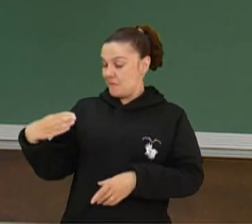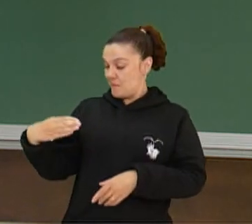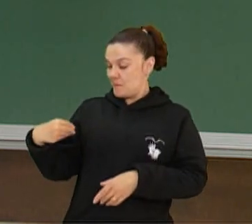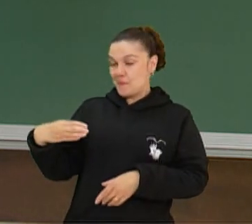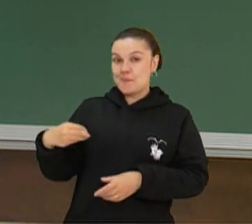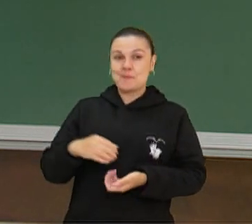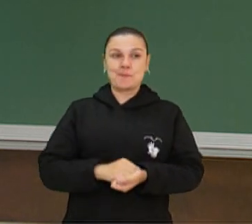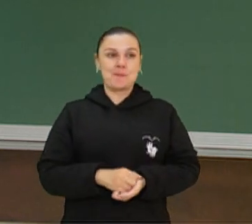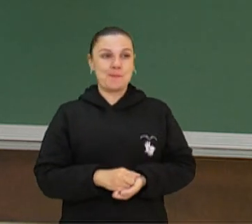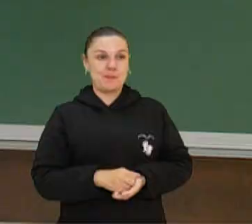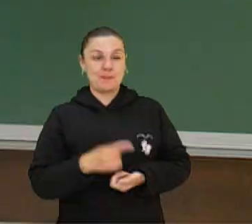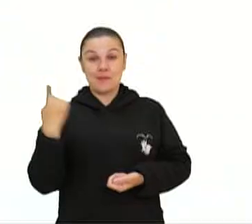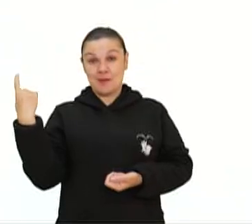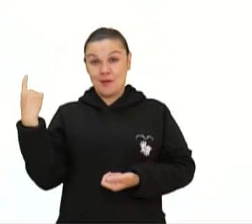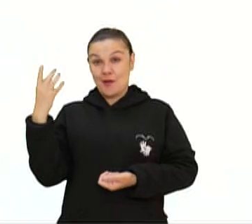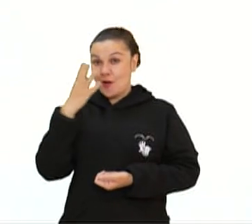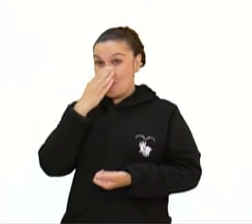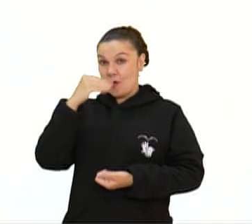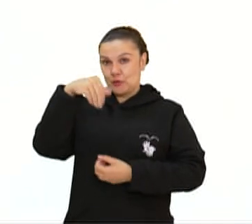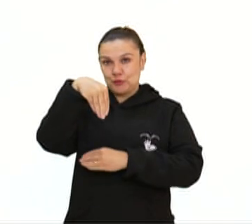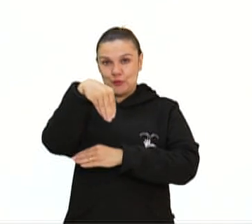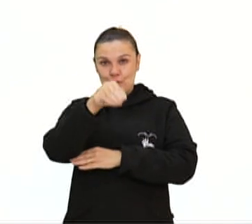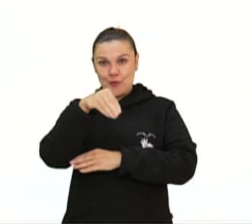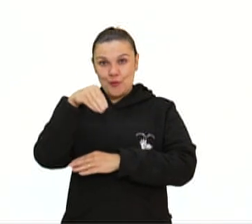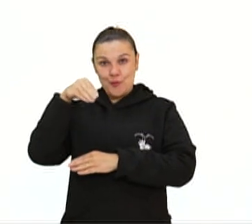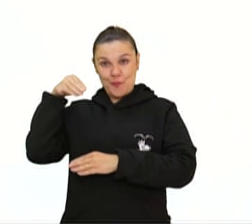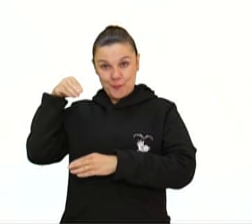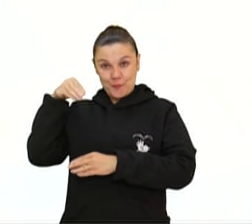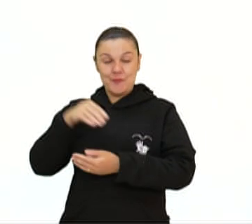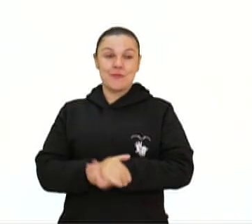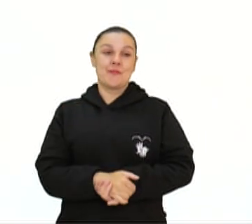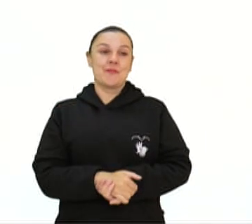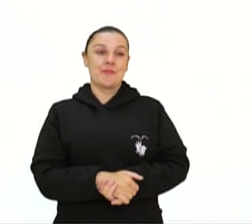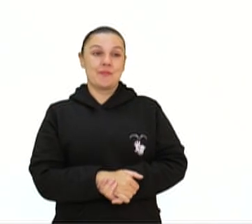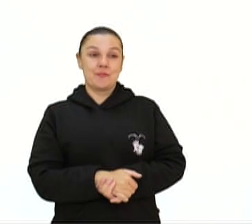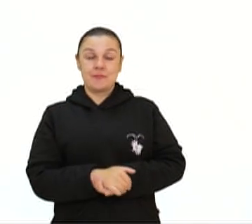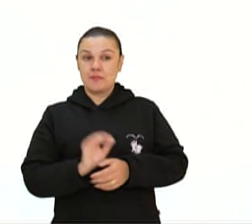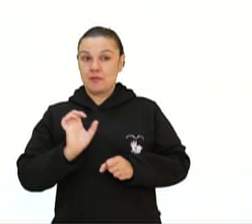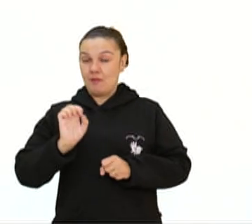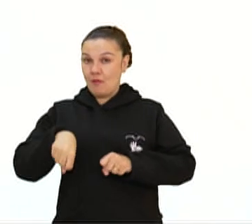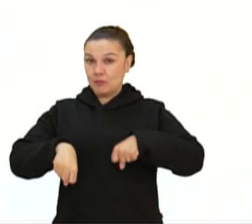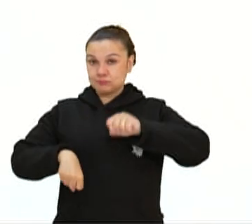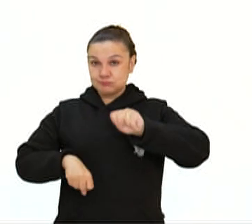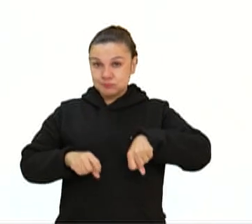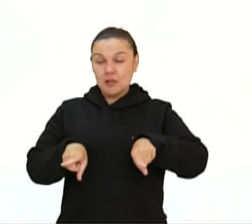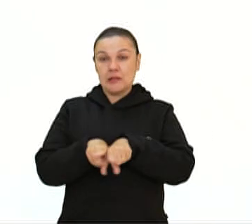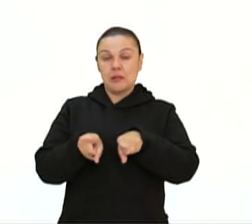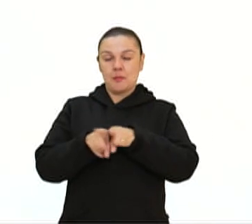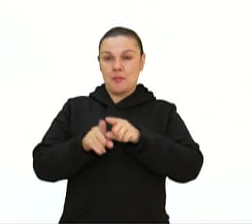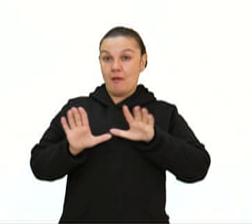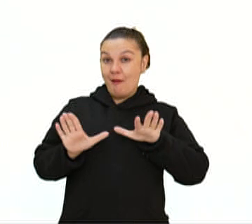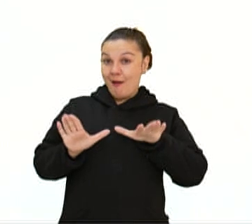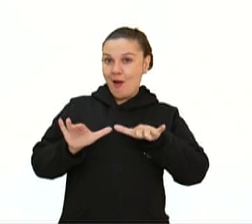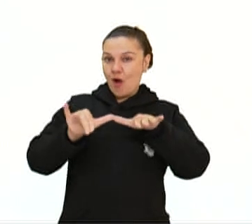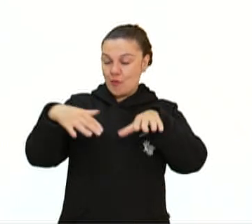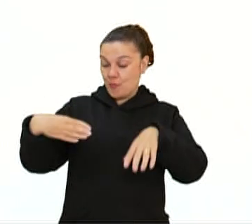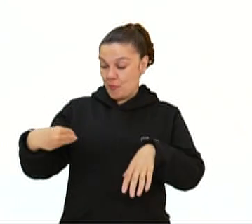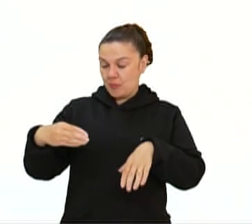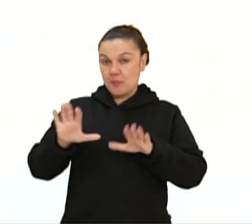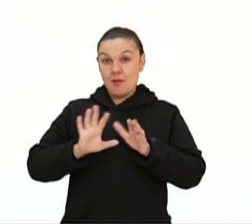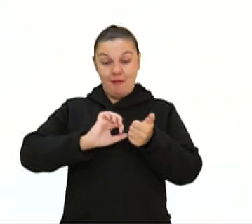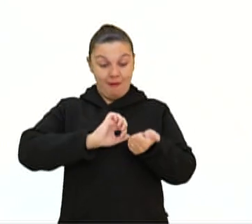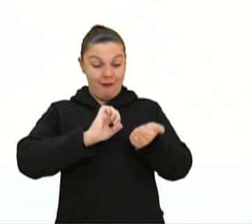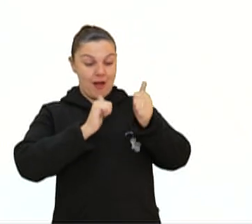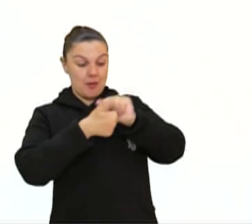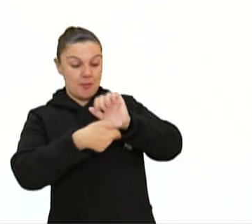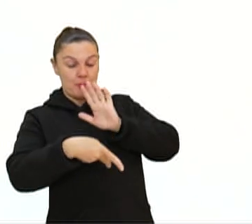tá? Que aqui no caso trouxe alguns adaptados ao nado, mamíferos adaptados ao voo, que é diferente do voo das